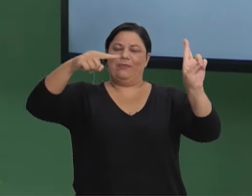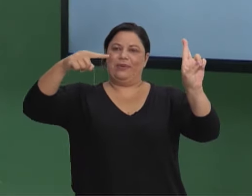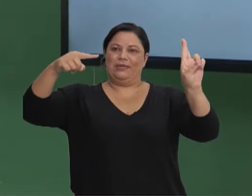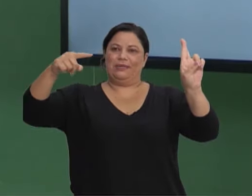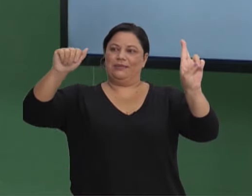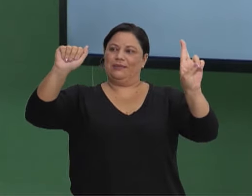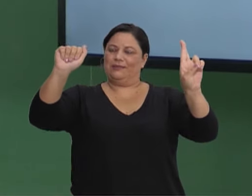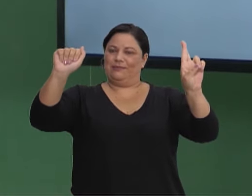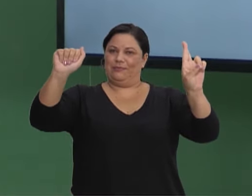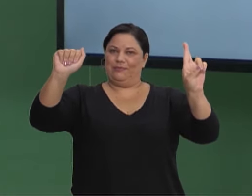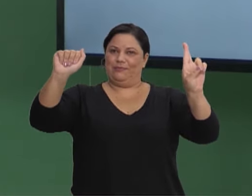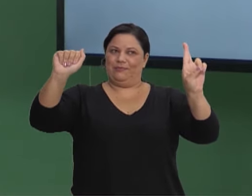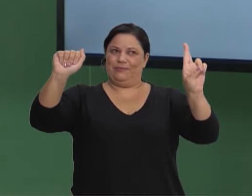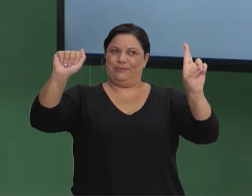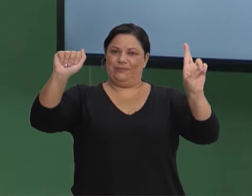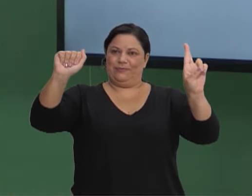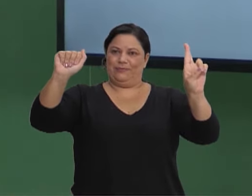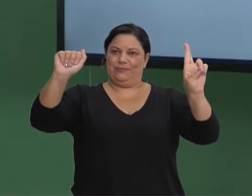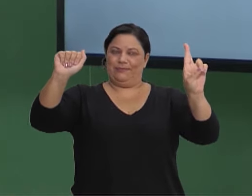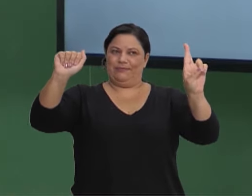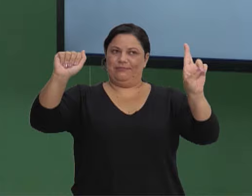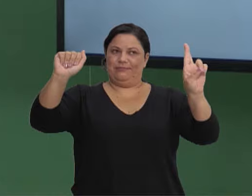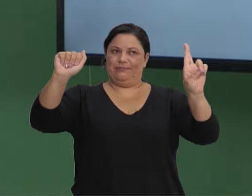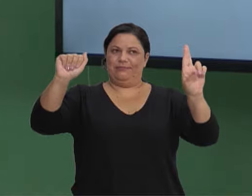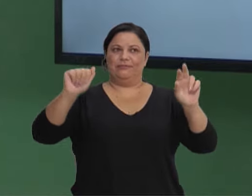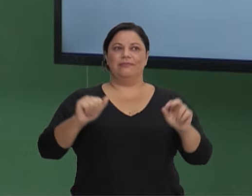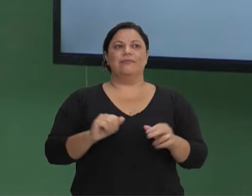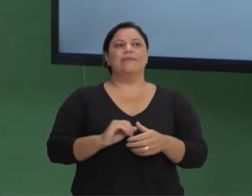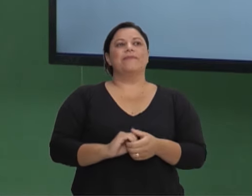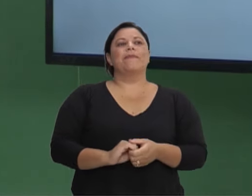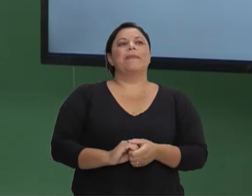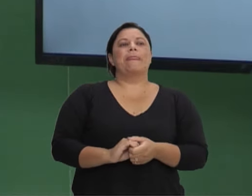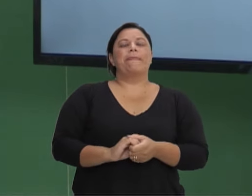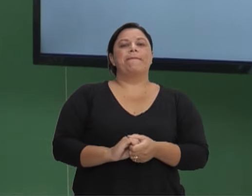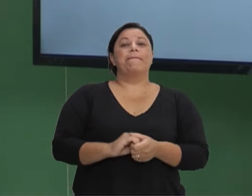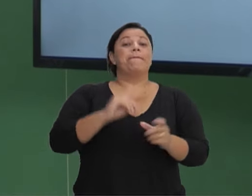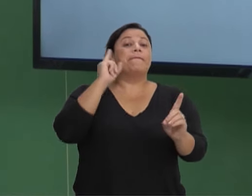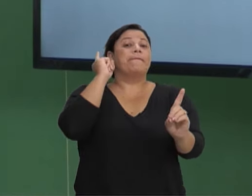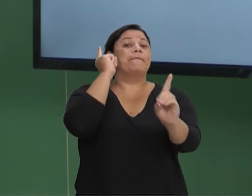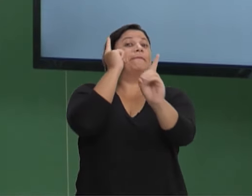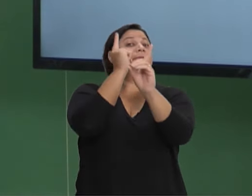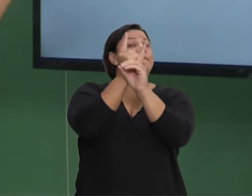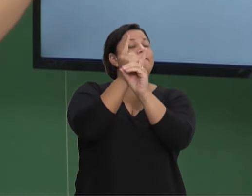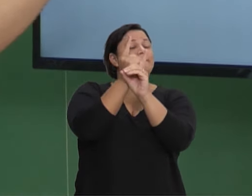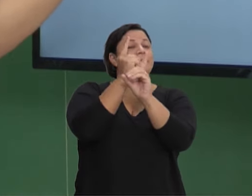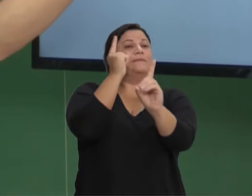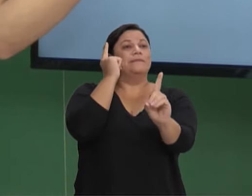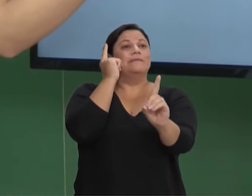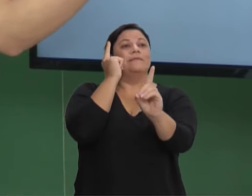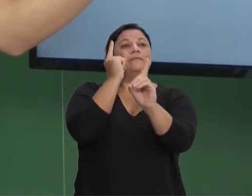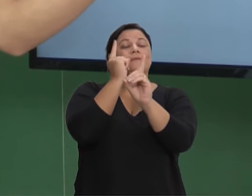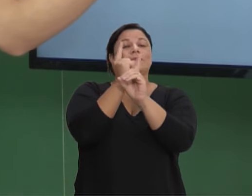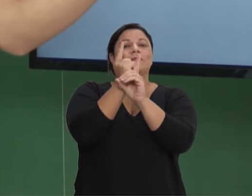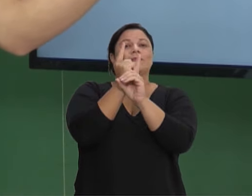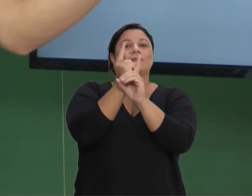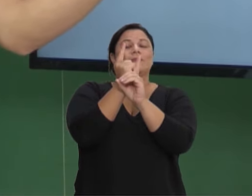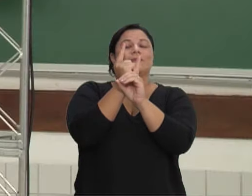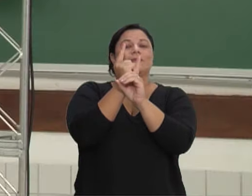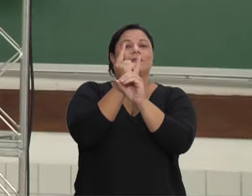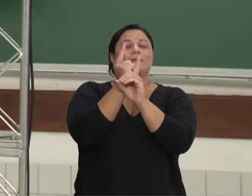A. Tranquilo? Vou achar primeiro meu